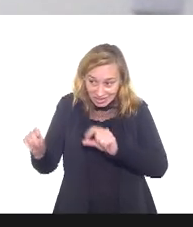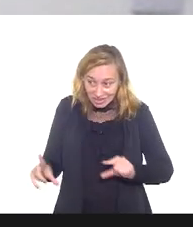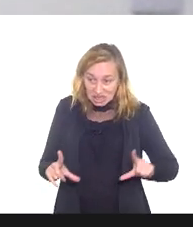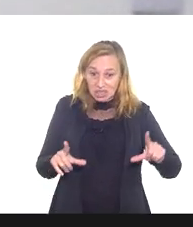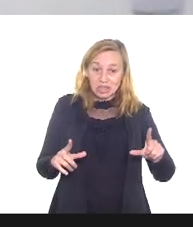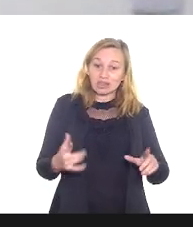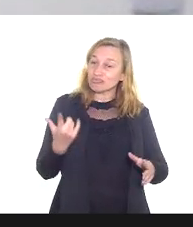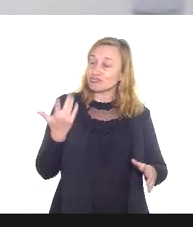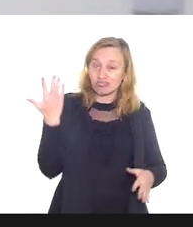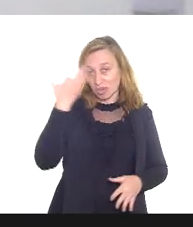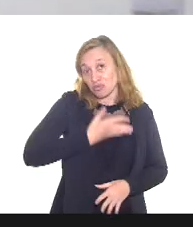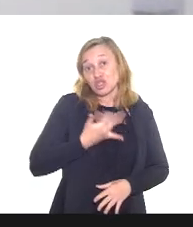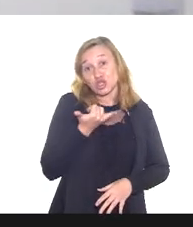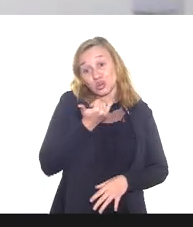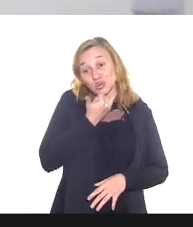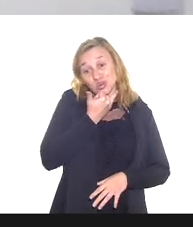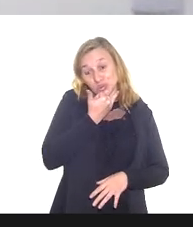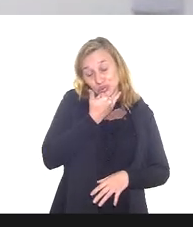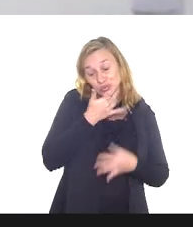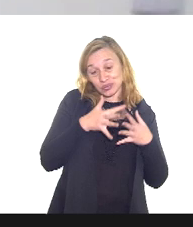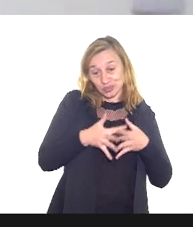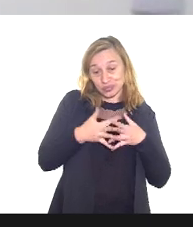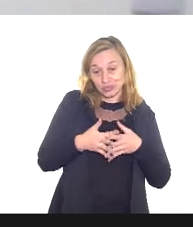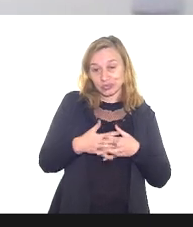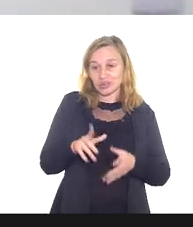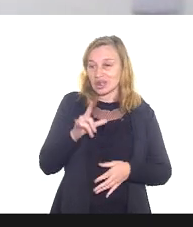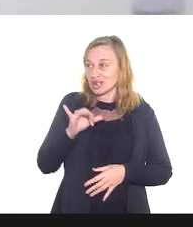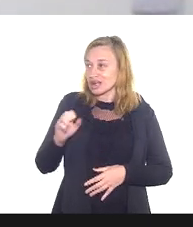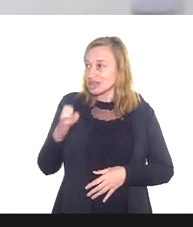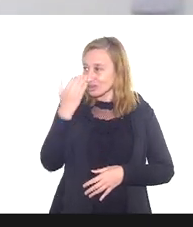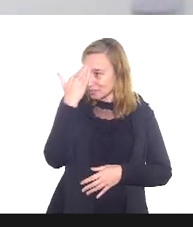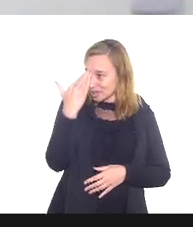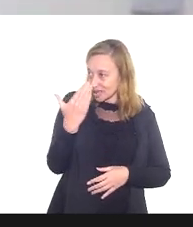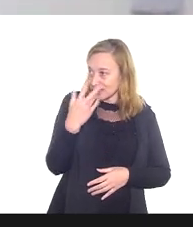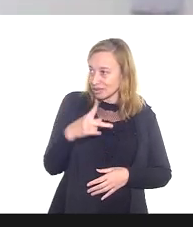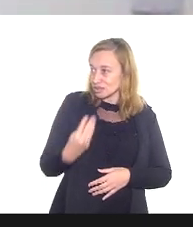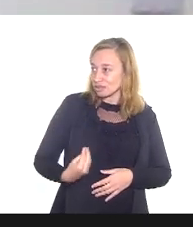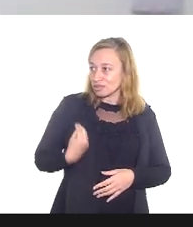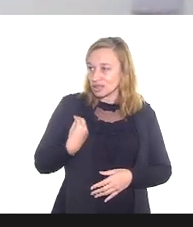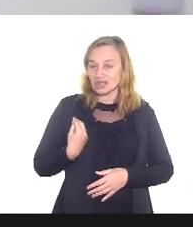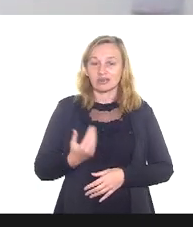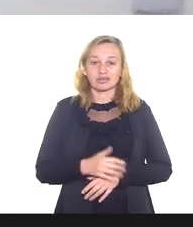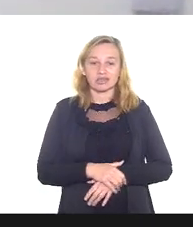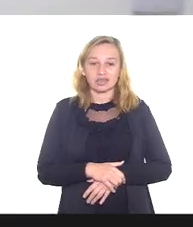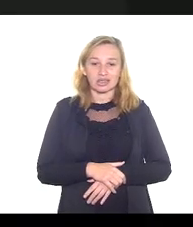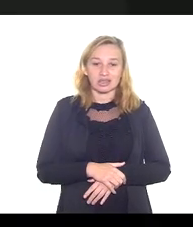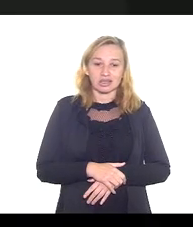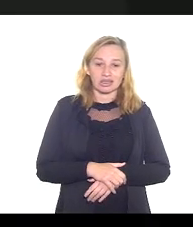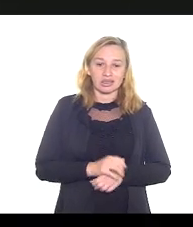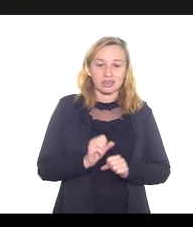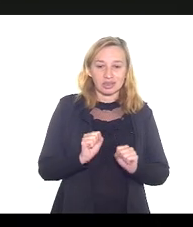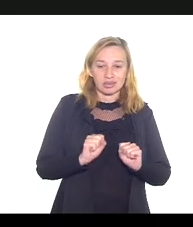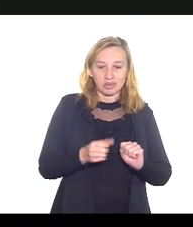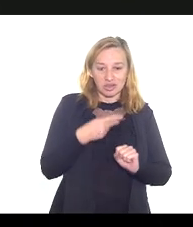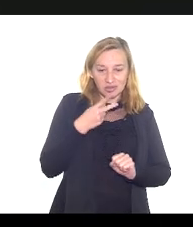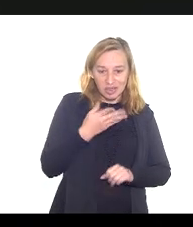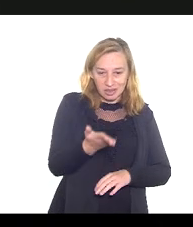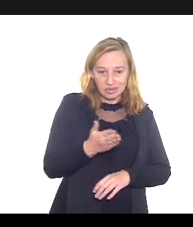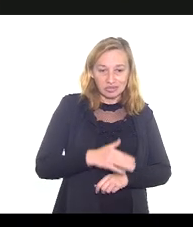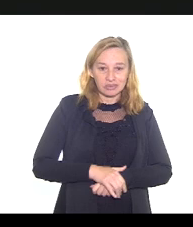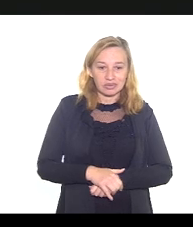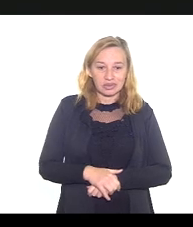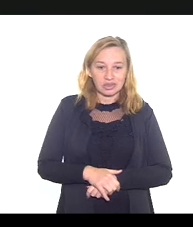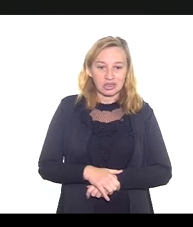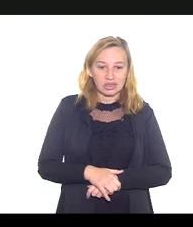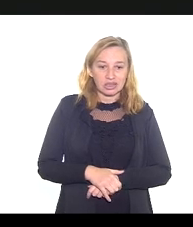acabei me confundindo. Então, Eliane, muito obrigado aqui pela presença e te passo a palavra.